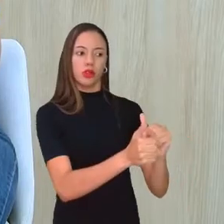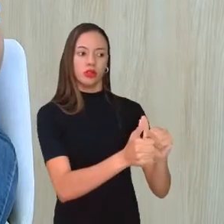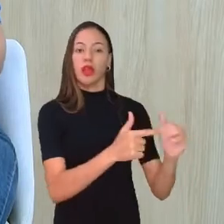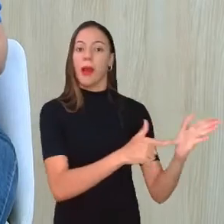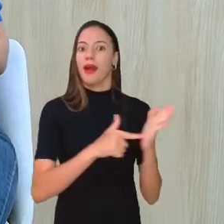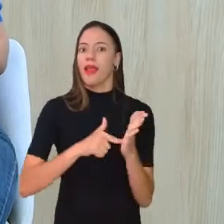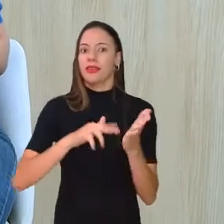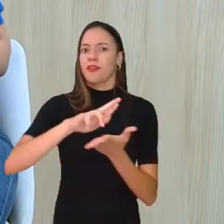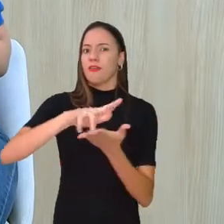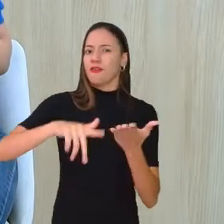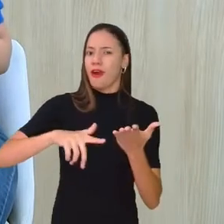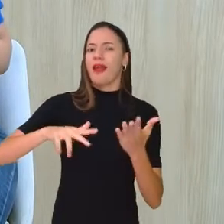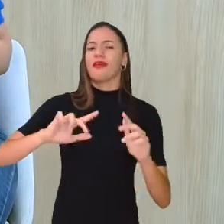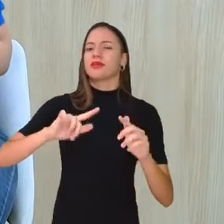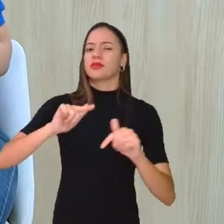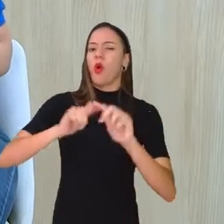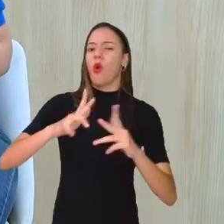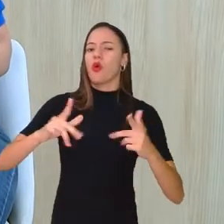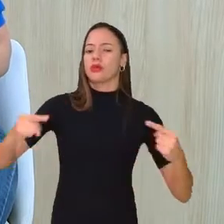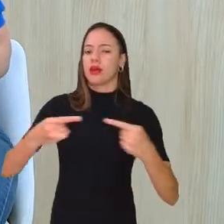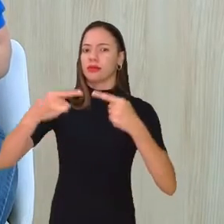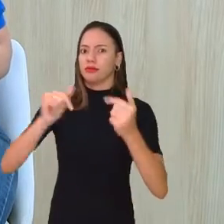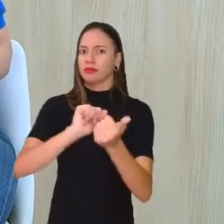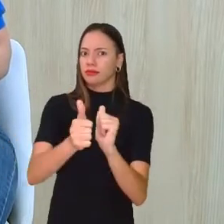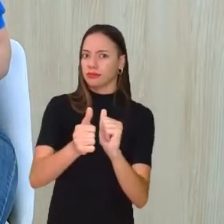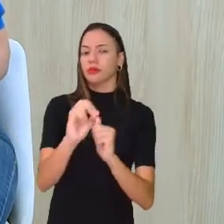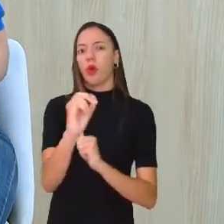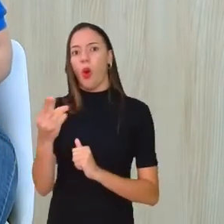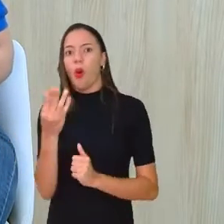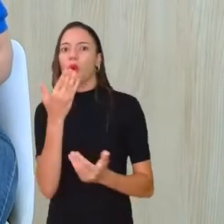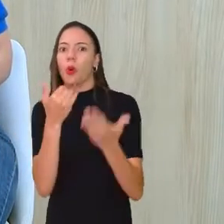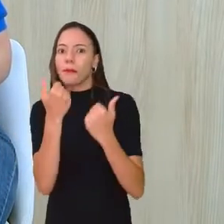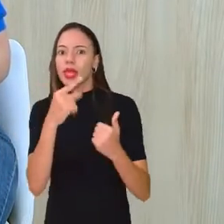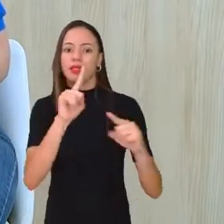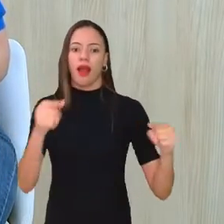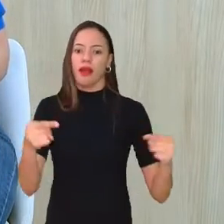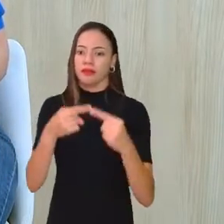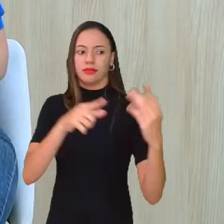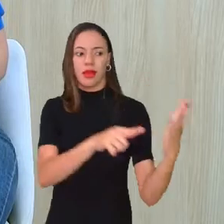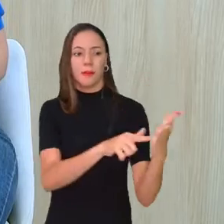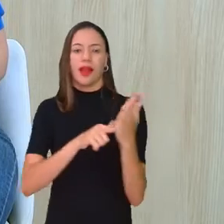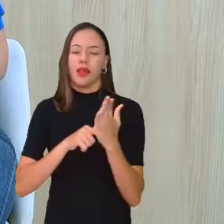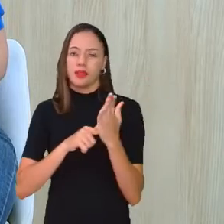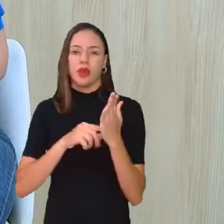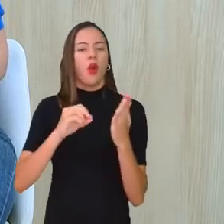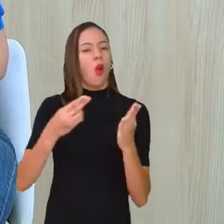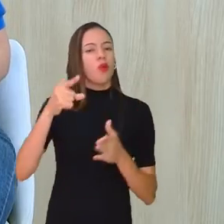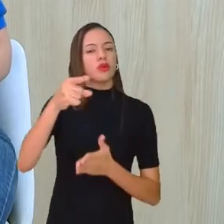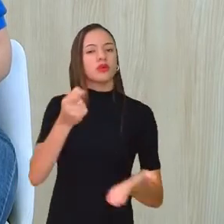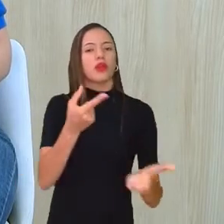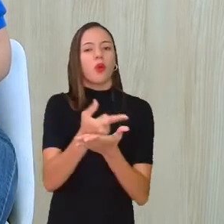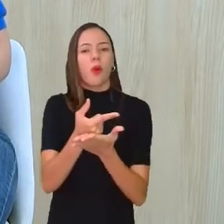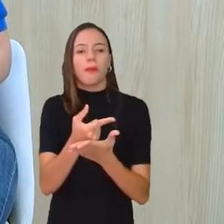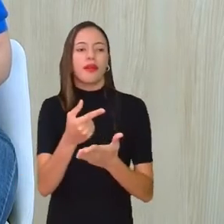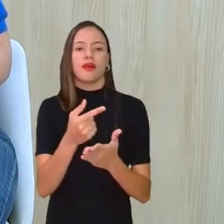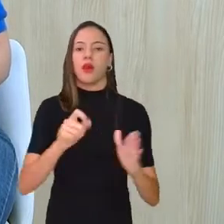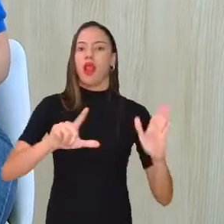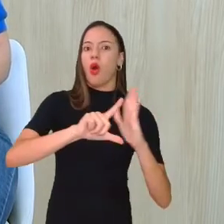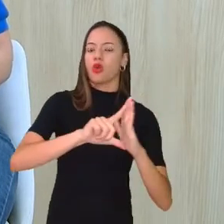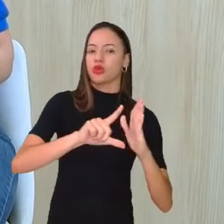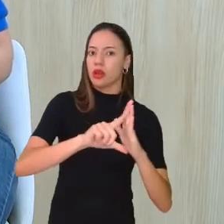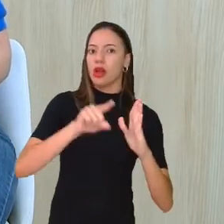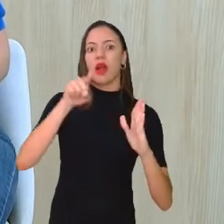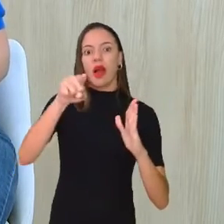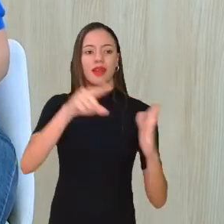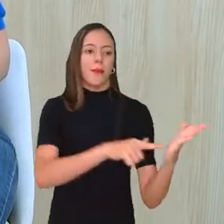de determinado tipo de comida, vai aparecer aquilo dali. Se você gosta de comprar em determinado tipo de loja de e-commerce, vai aparecer. Então,